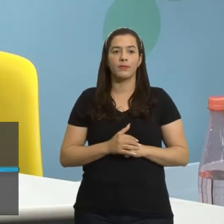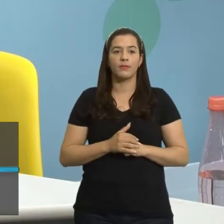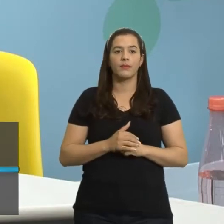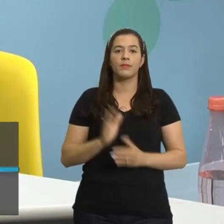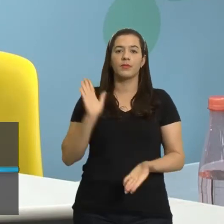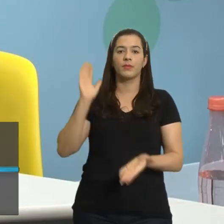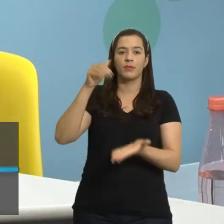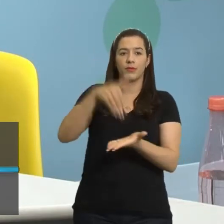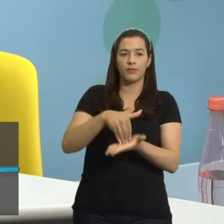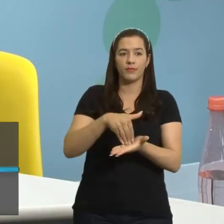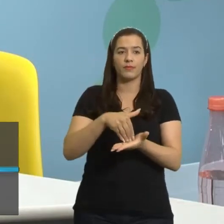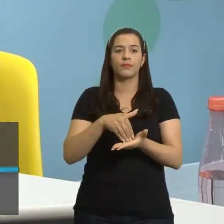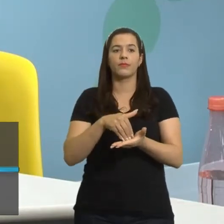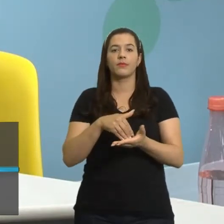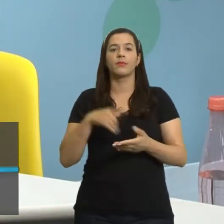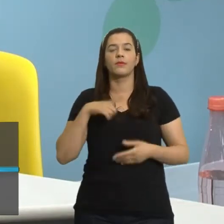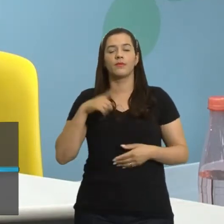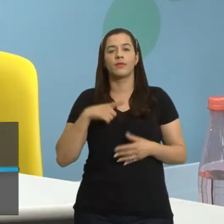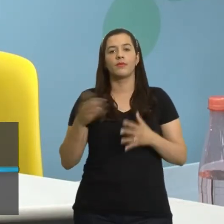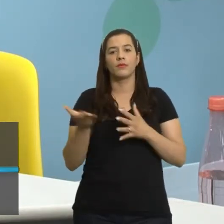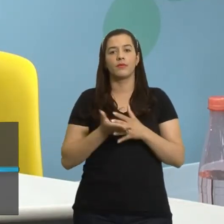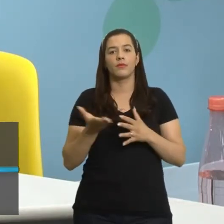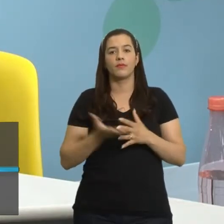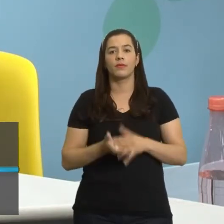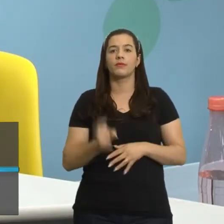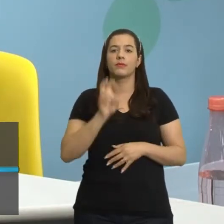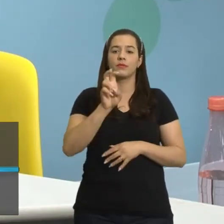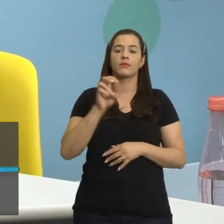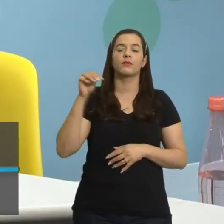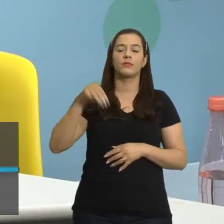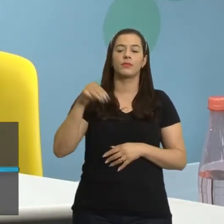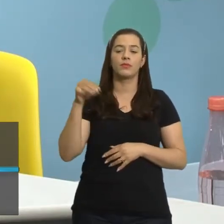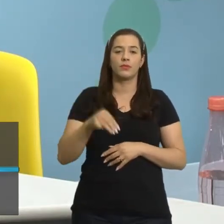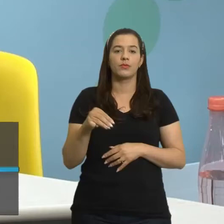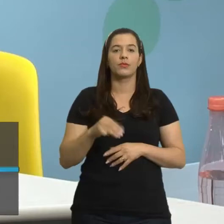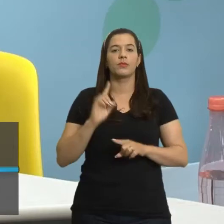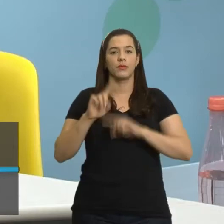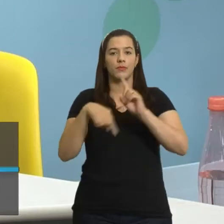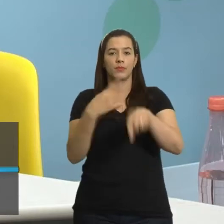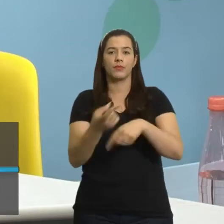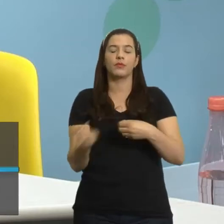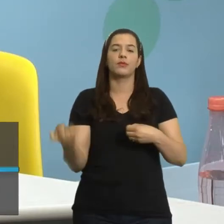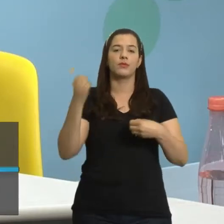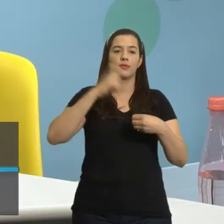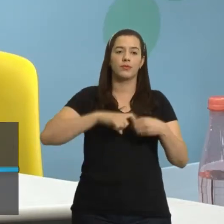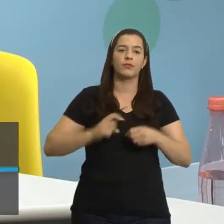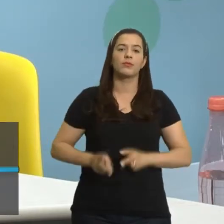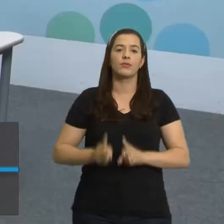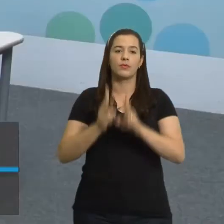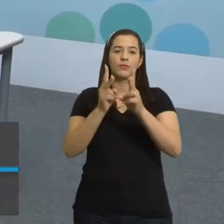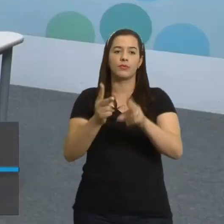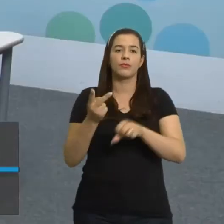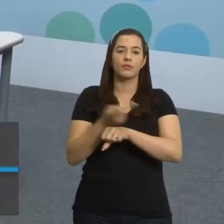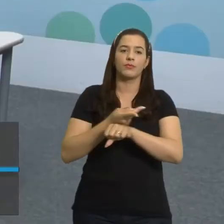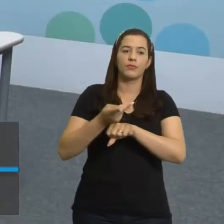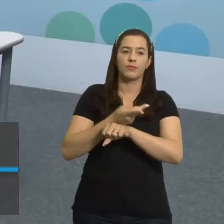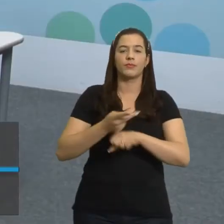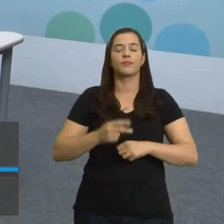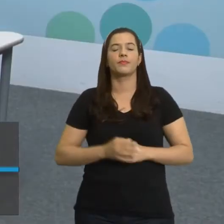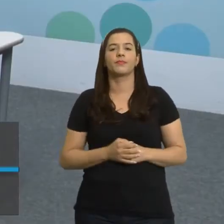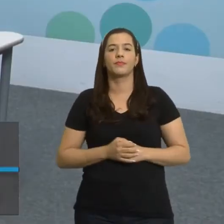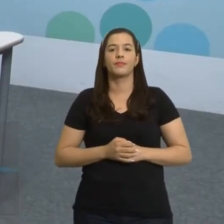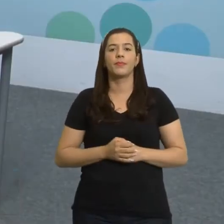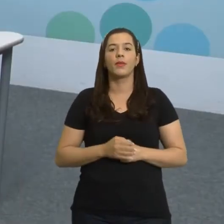primeira parte. Eu vou dar 5 minutinhos de intervalo e aí nós voltamos para continuar a falar sobre investigação